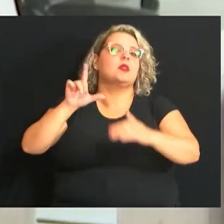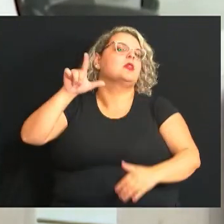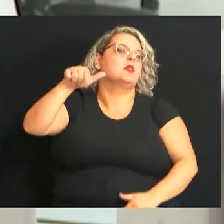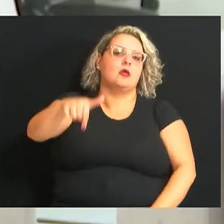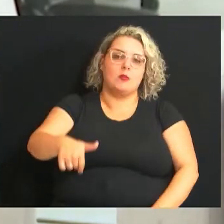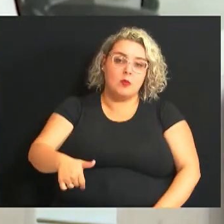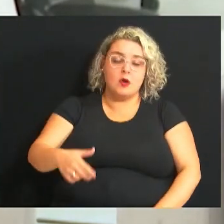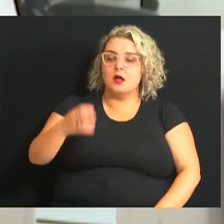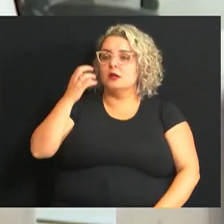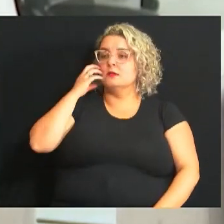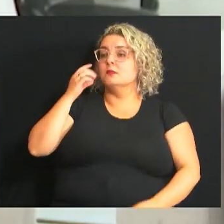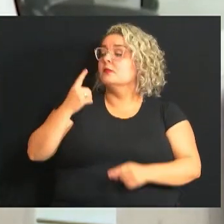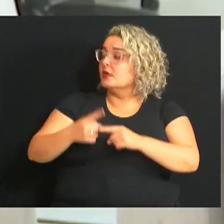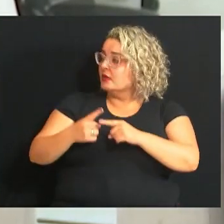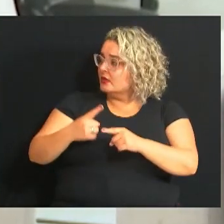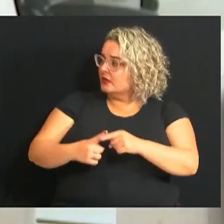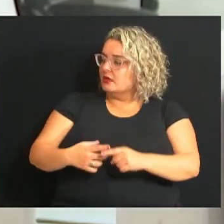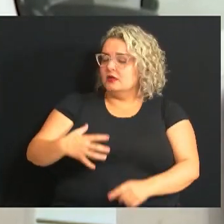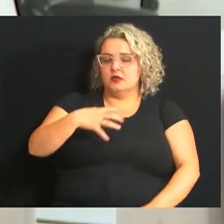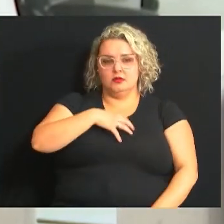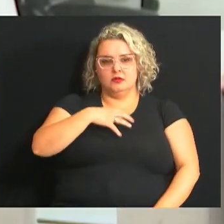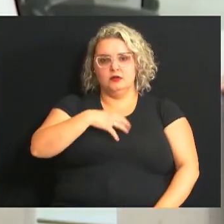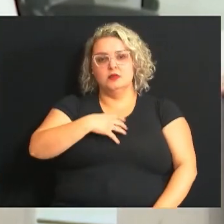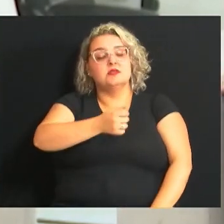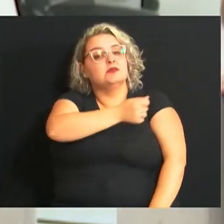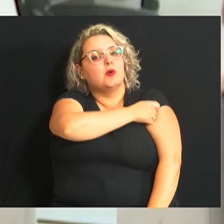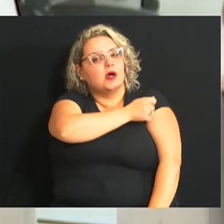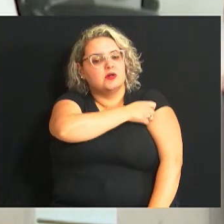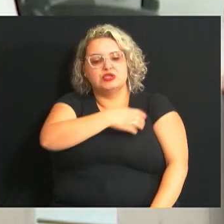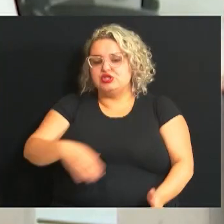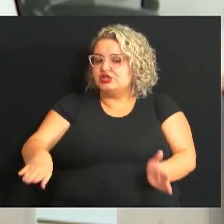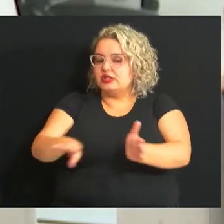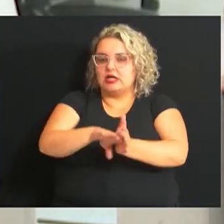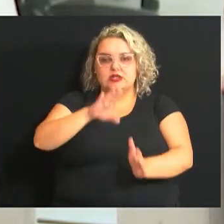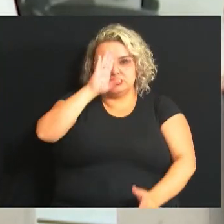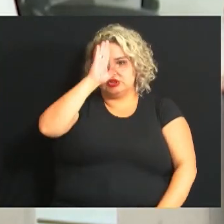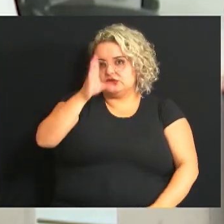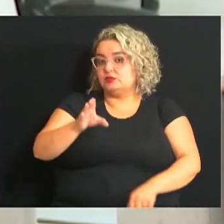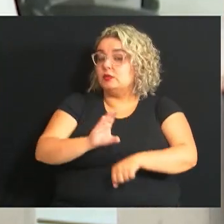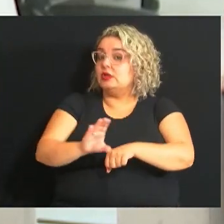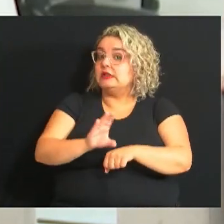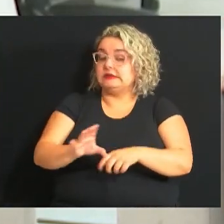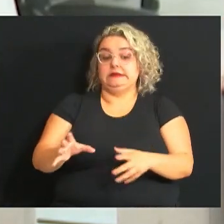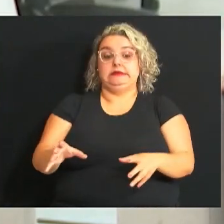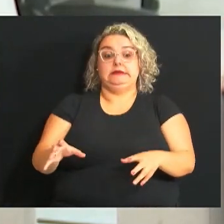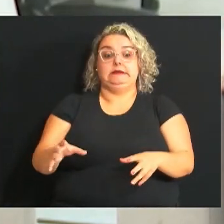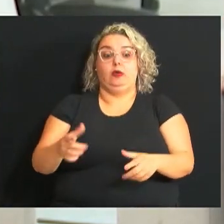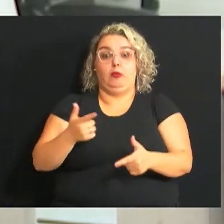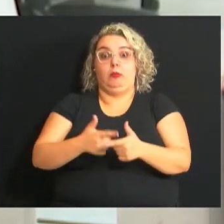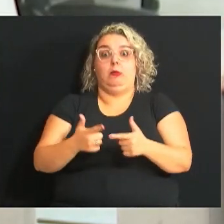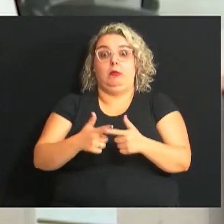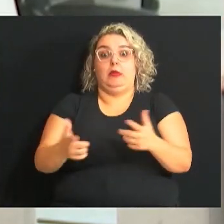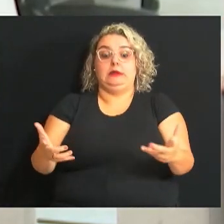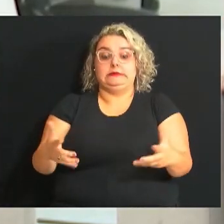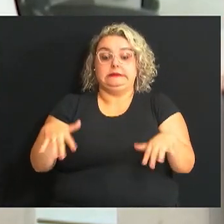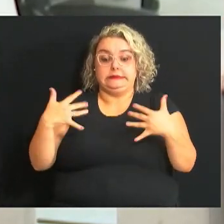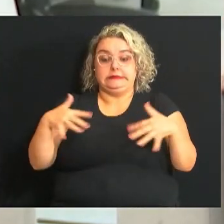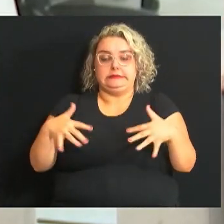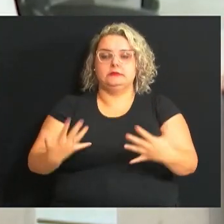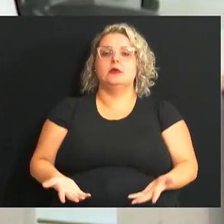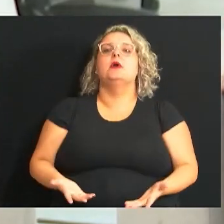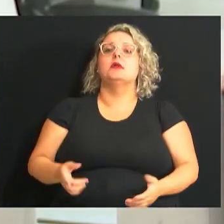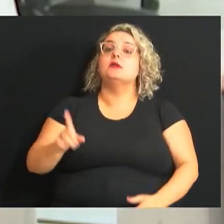porque a gente sentiu que os alunos da primeira vez que chegaram diretamente no curso, tiveram uma ruptura muito grande. Sem dúvida. Então essa foi uma demanda dos